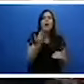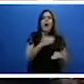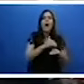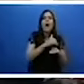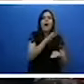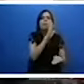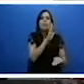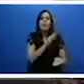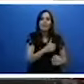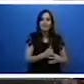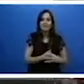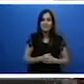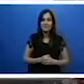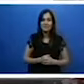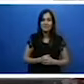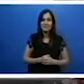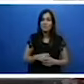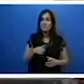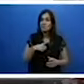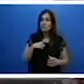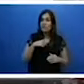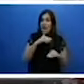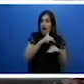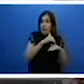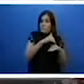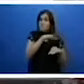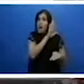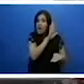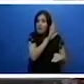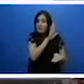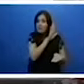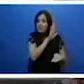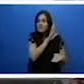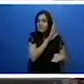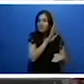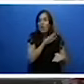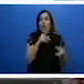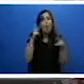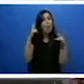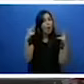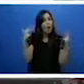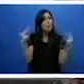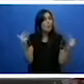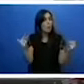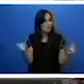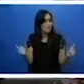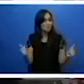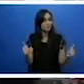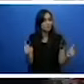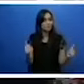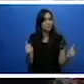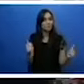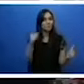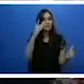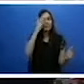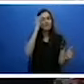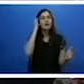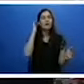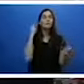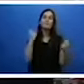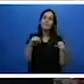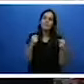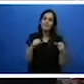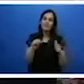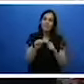bom? Então, quando aparece assim, ó, a mais, geralmente, na maioria das vezes, nós precisamos resolver